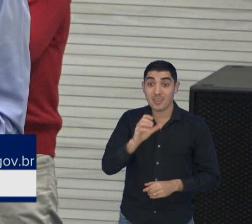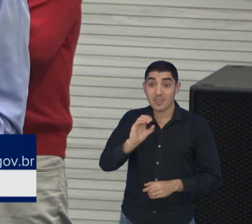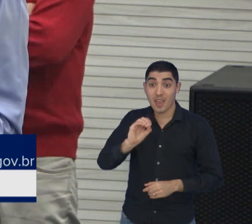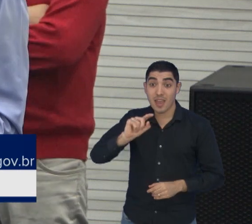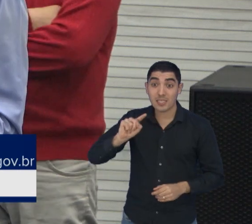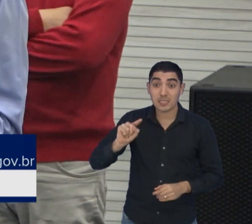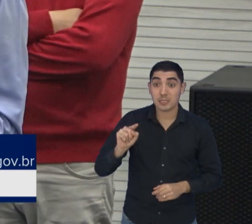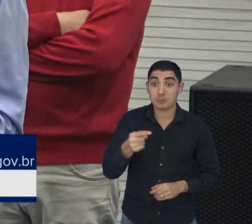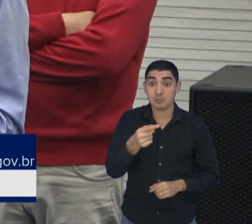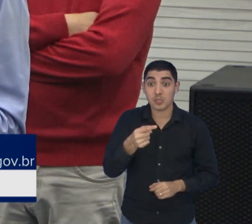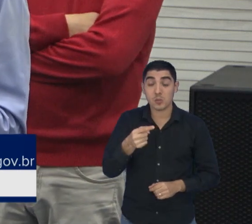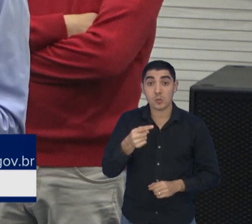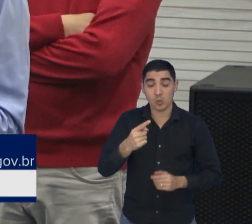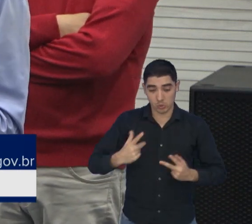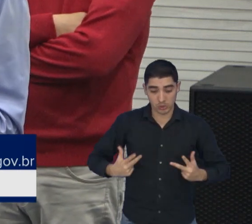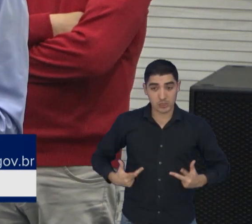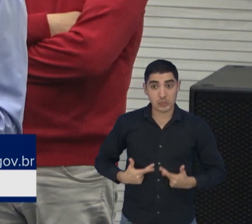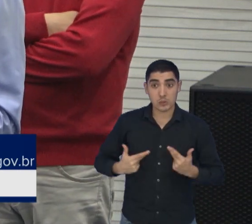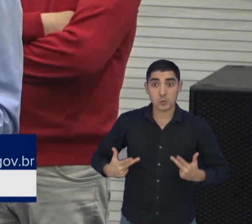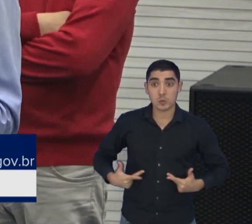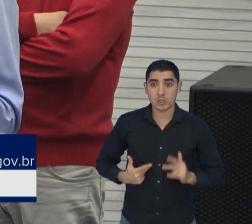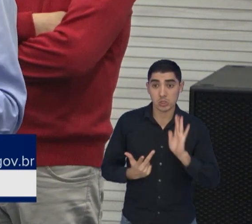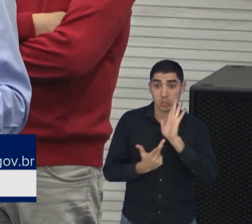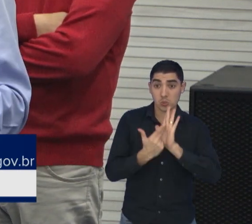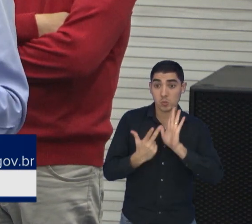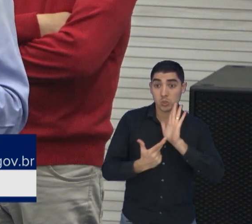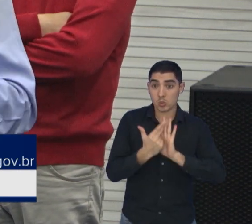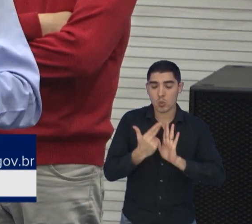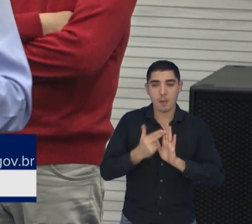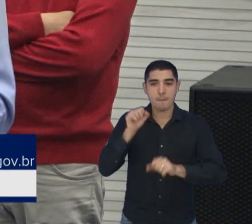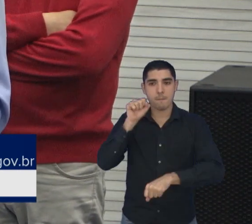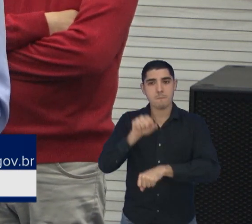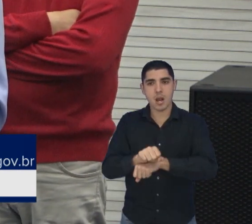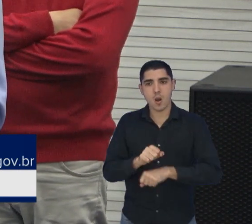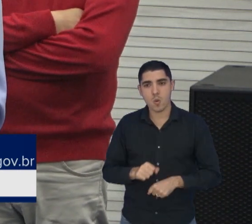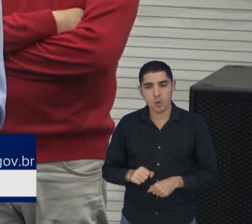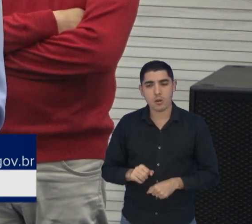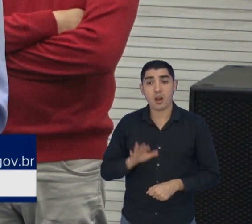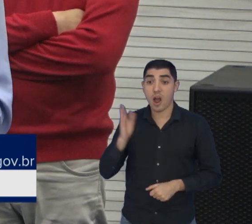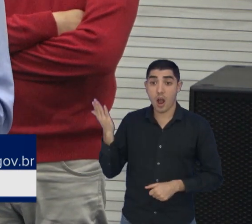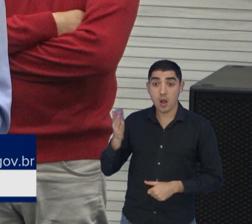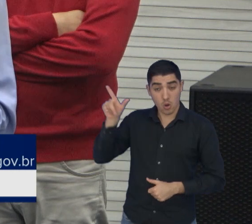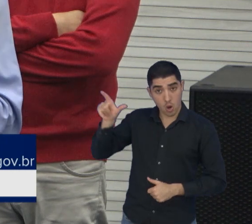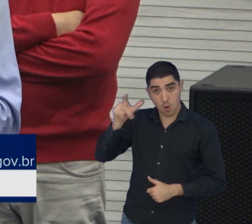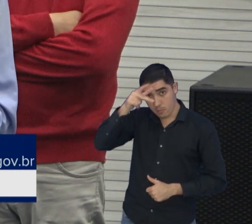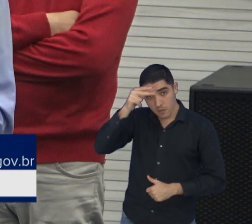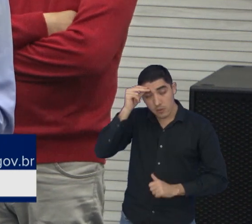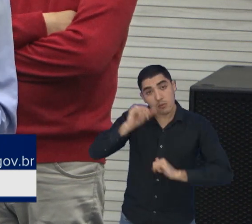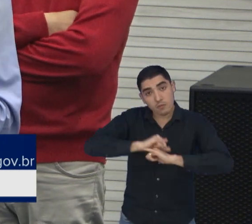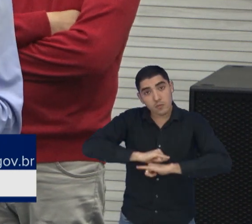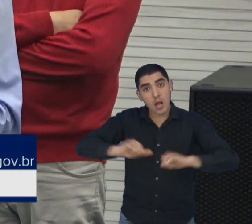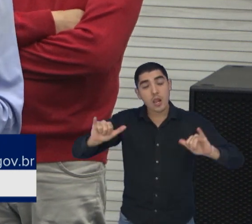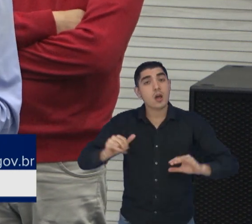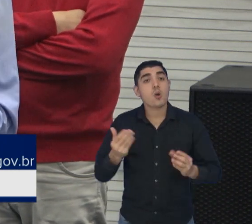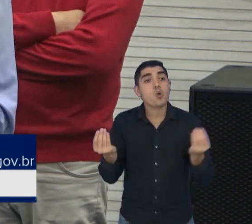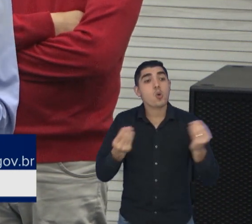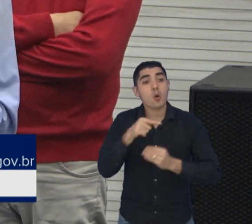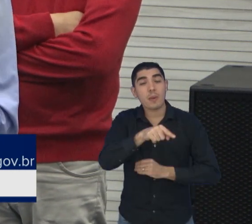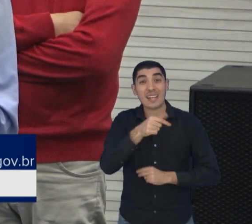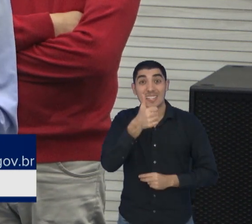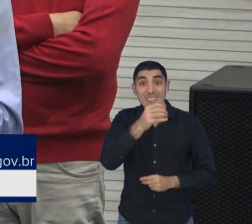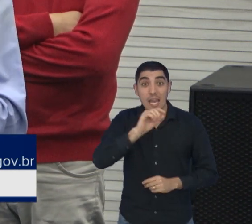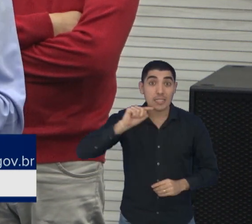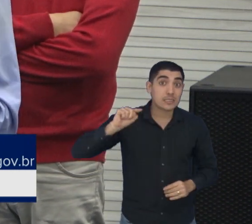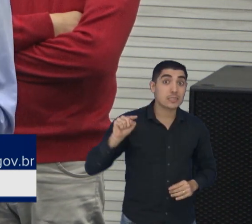paradas em São José dos Campos. Então eu quero agora que ele vá me dizer o que ele vai fazer para terminar e para botar um fim